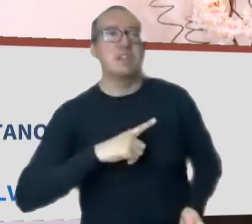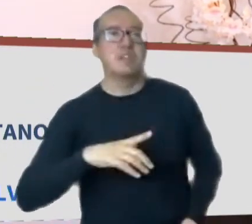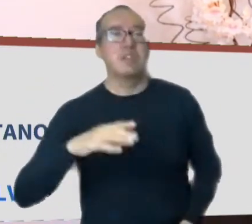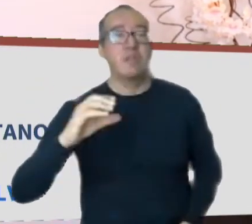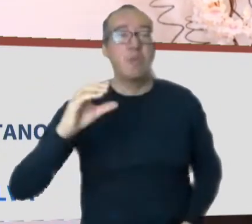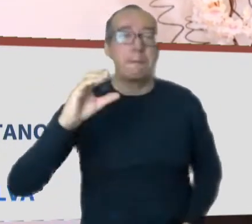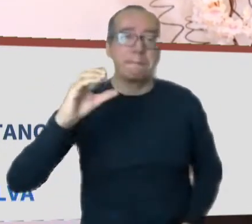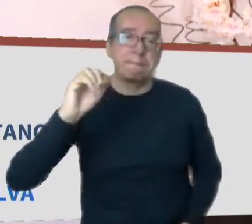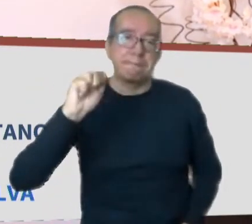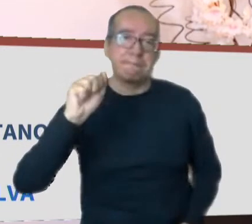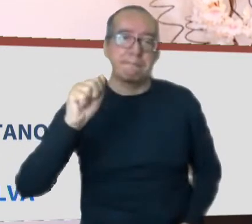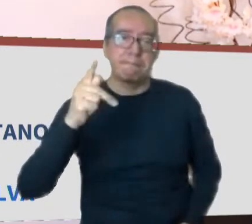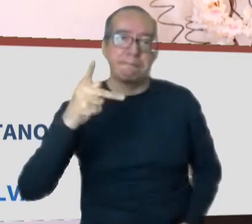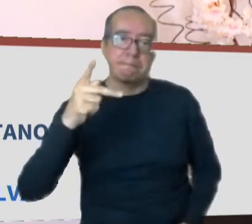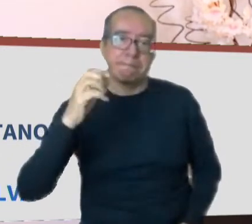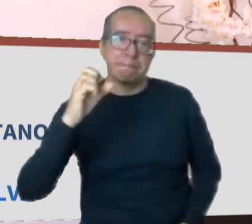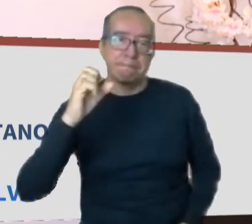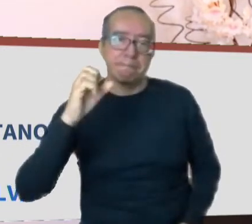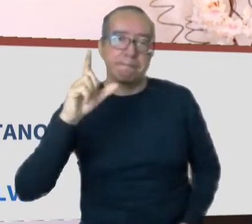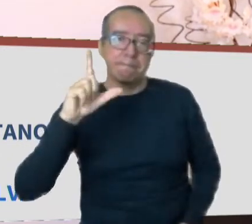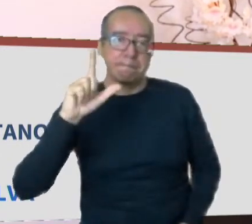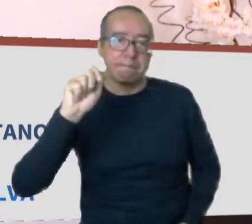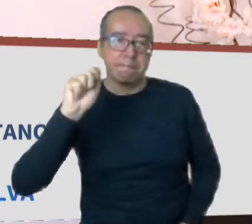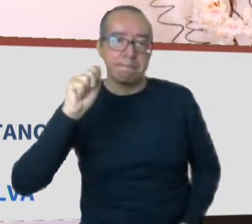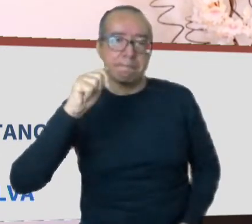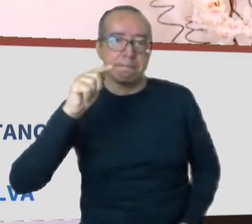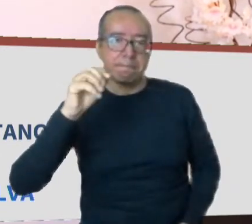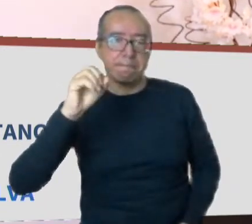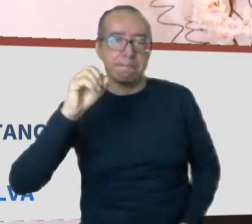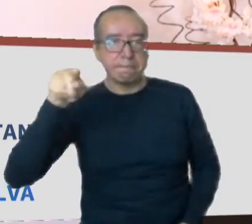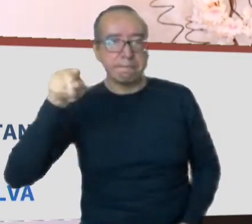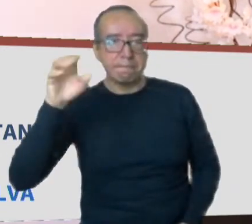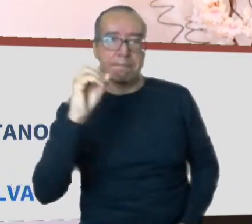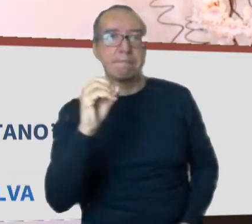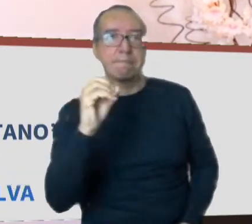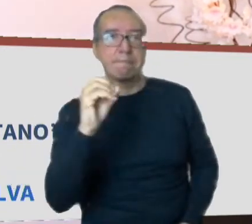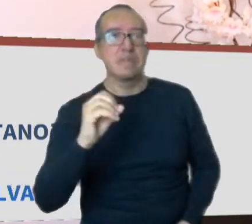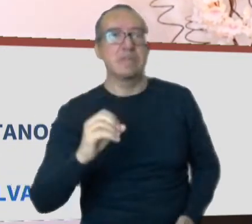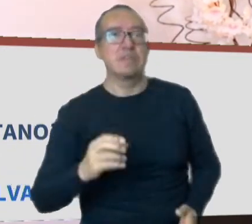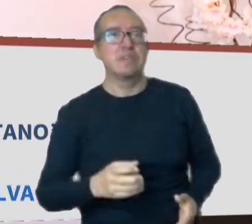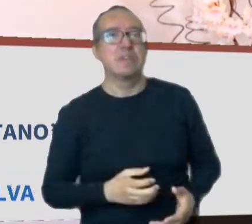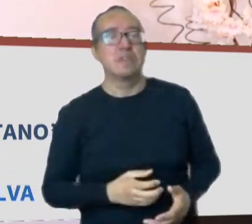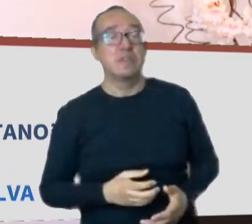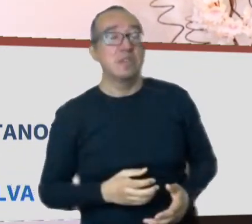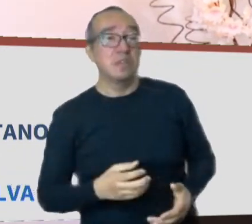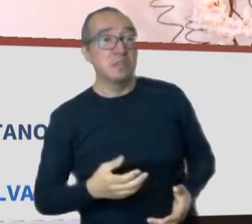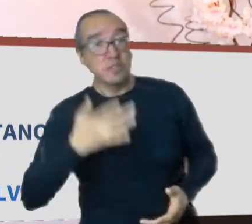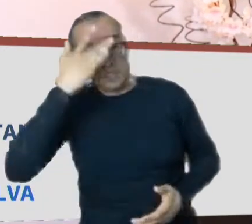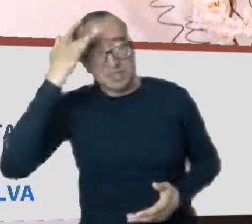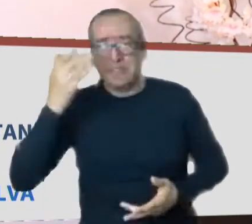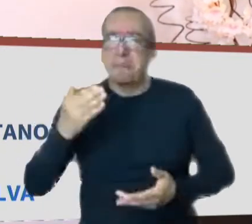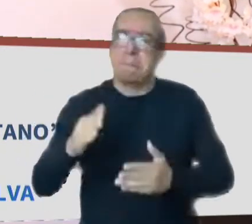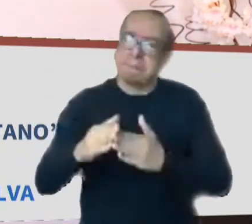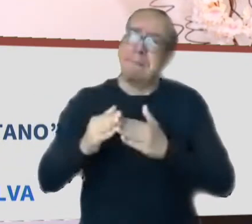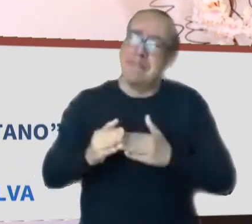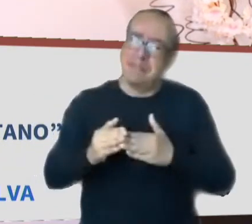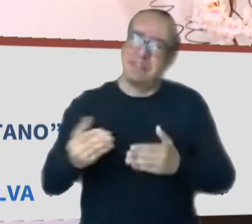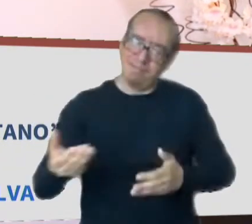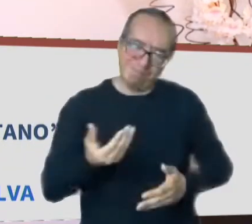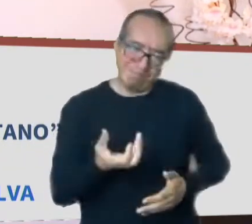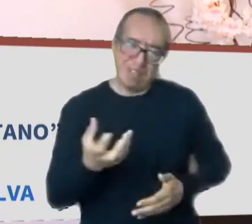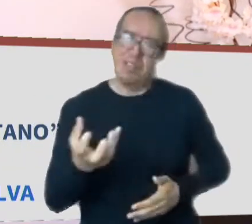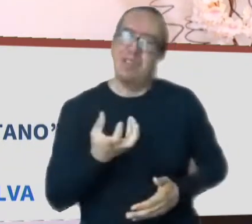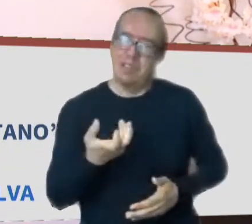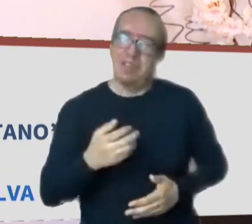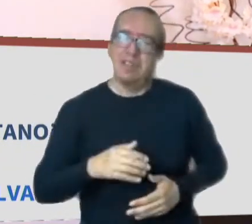nos pedem, irmão, eu quero estudar a palavra, eu quero conhecer esse Deus. Eles aprendem a ter uma